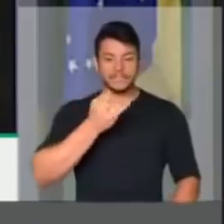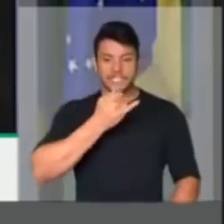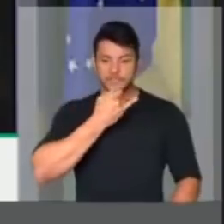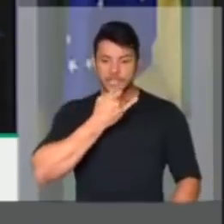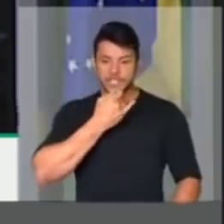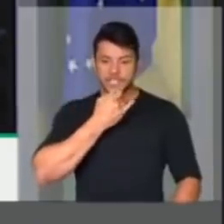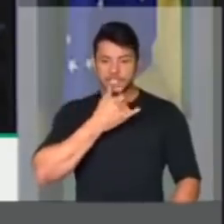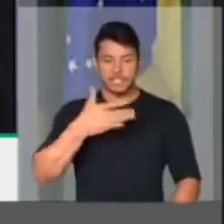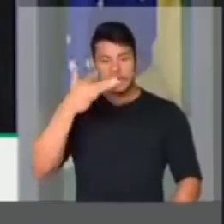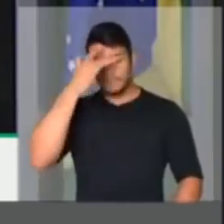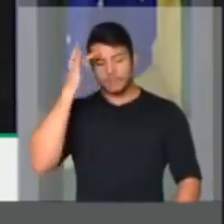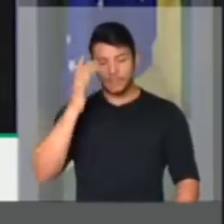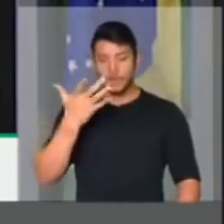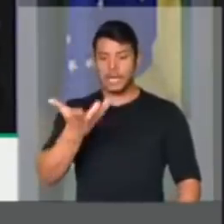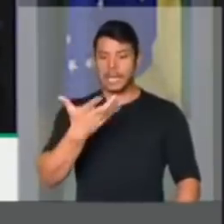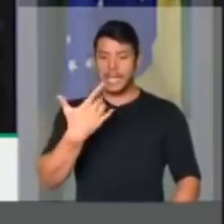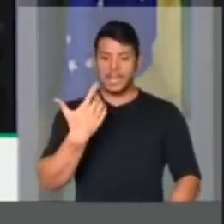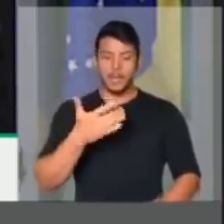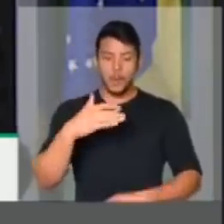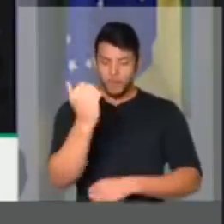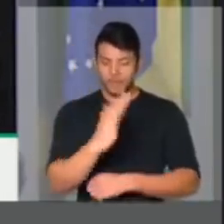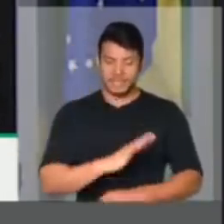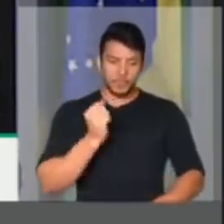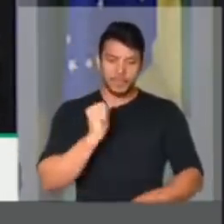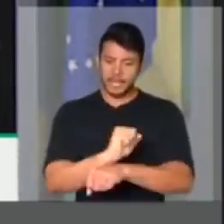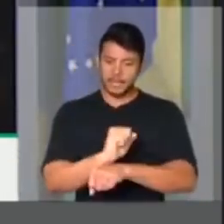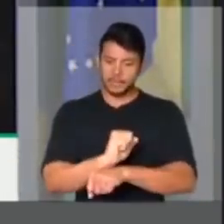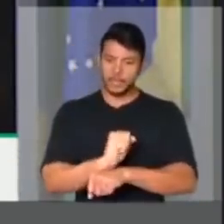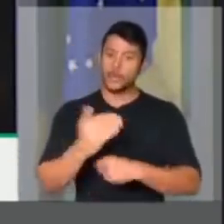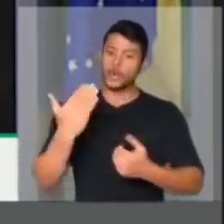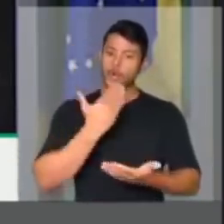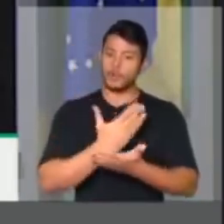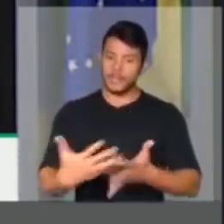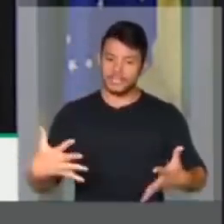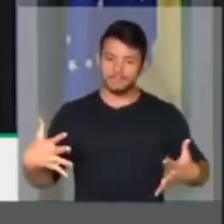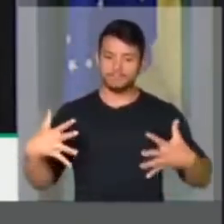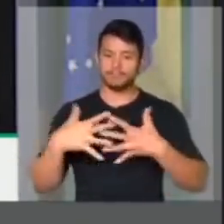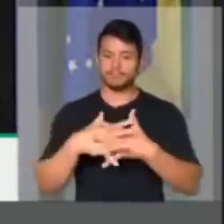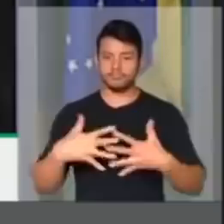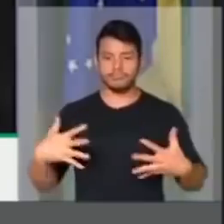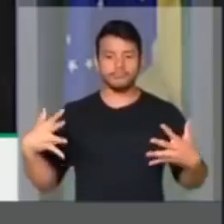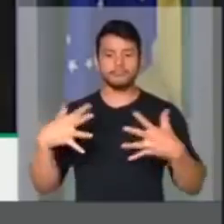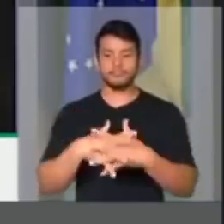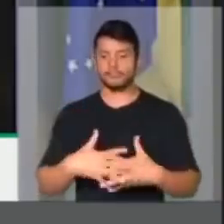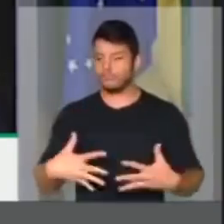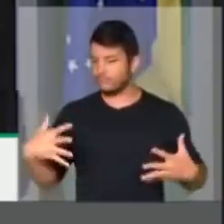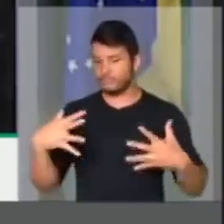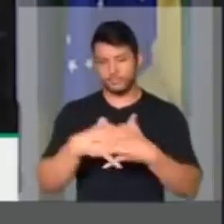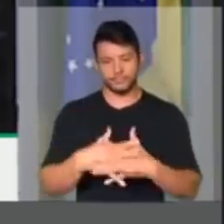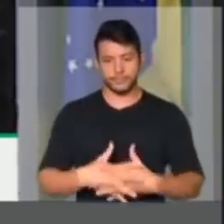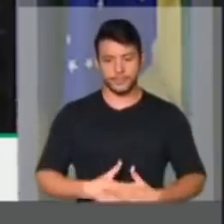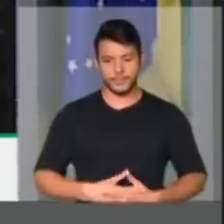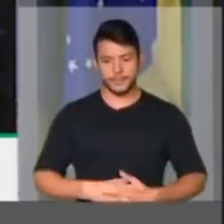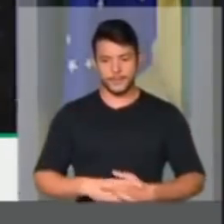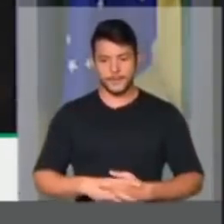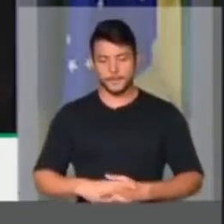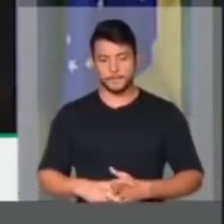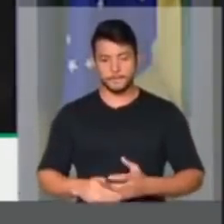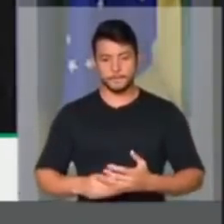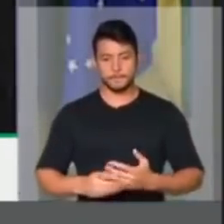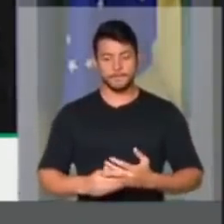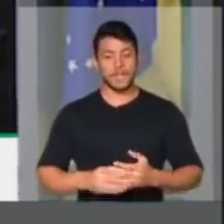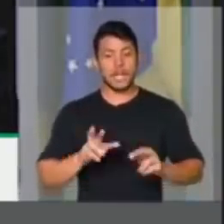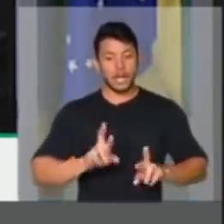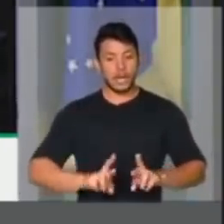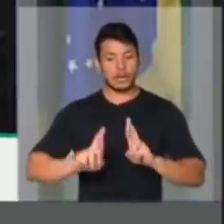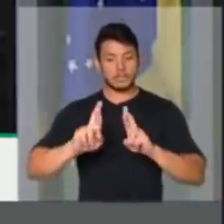lamentavelmente, quem não quer ver progresso nessa nação acaba enterrando a possibilidade de se fazer um debate sério.